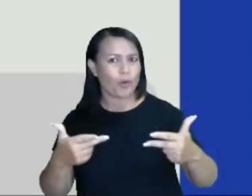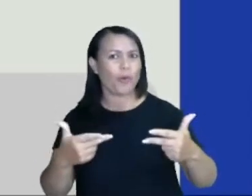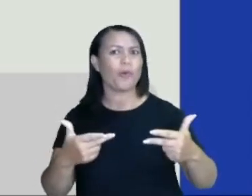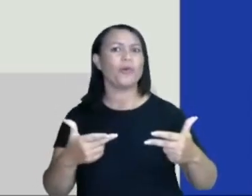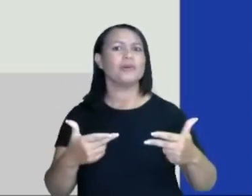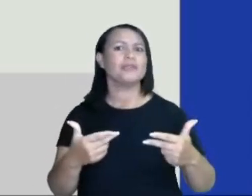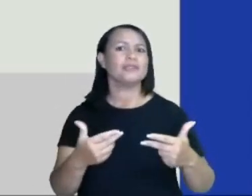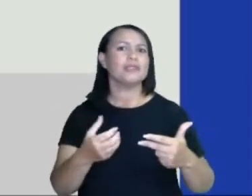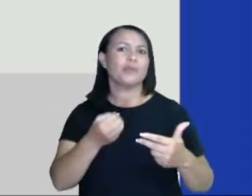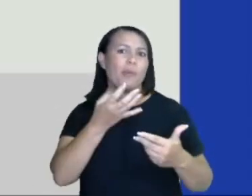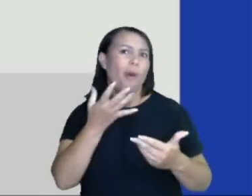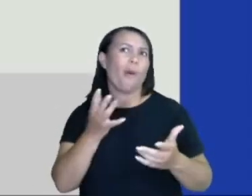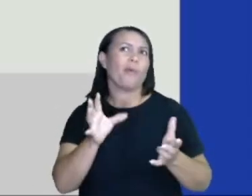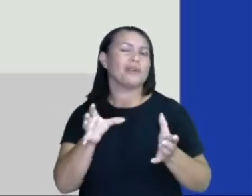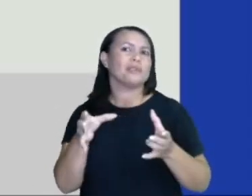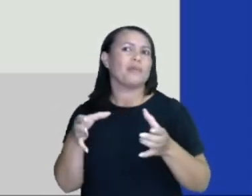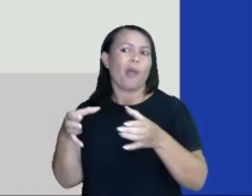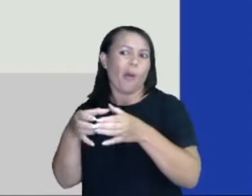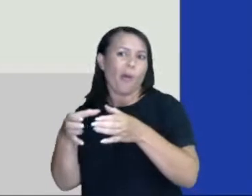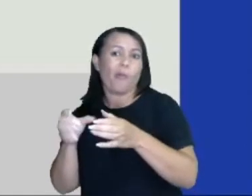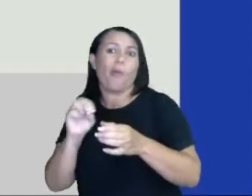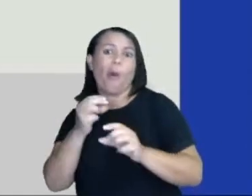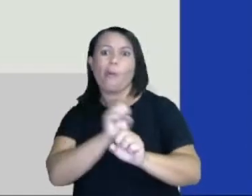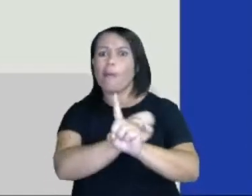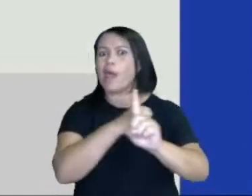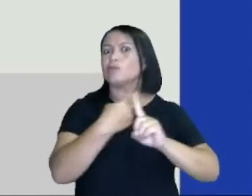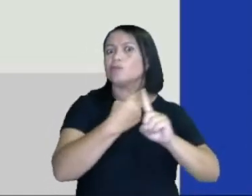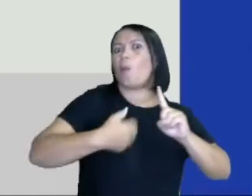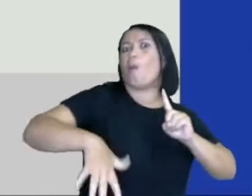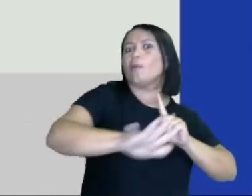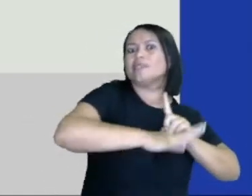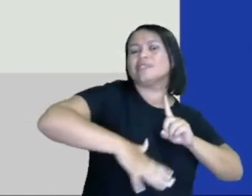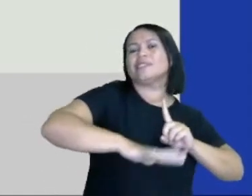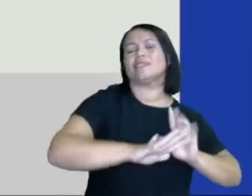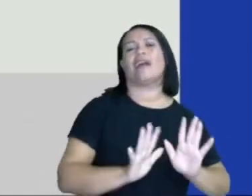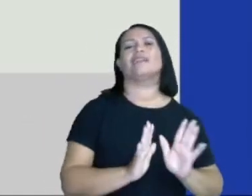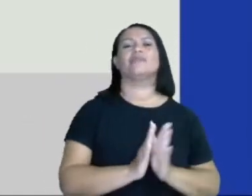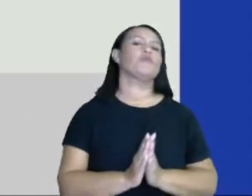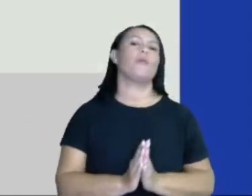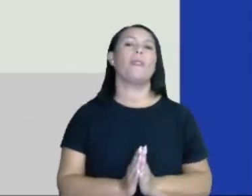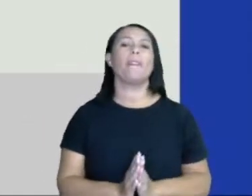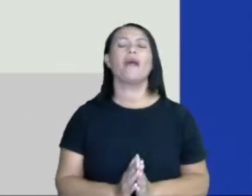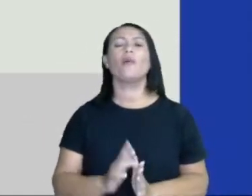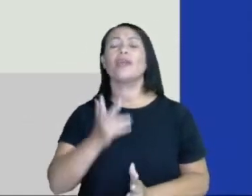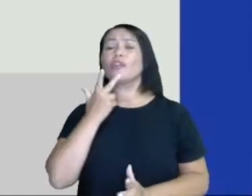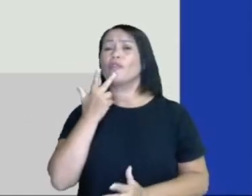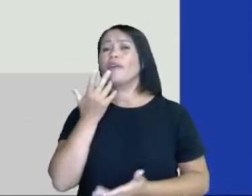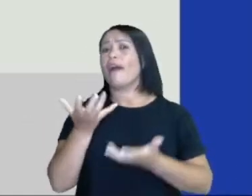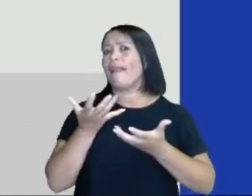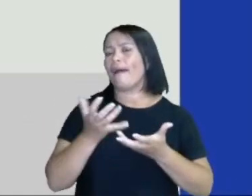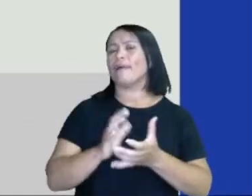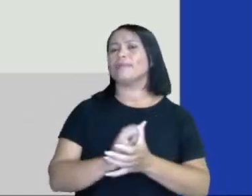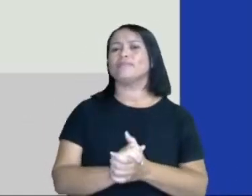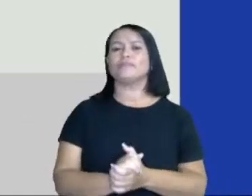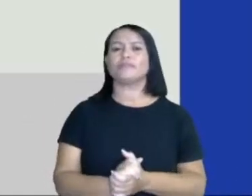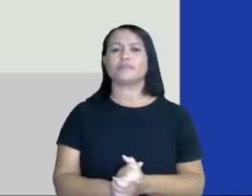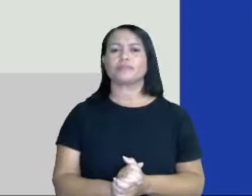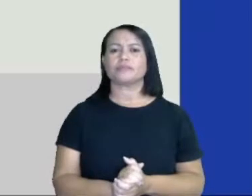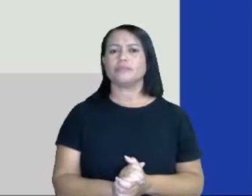destinados a um pequeno grupo ou à sociedade. Ou seja, o que é que eu estou querendo dizer com isso,